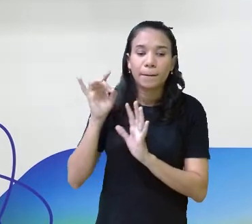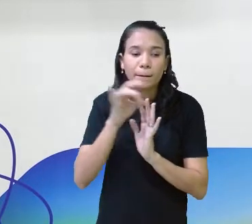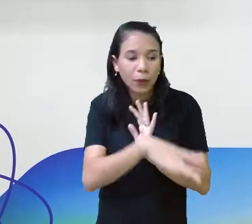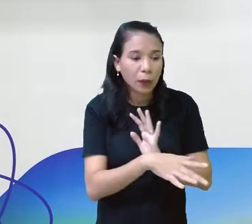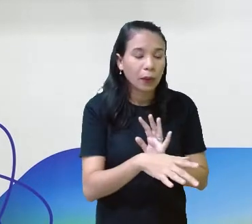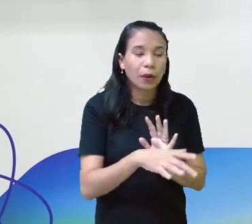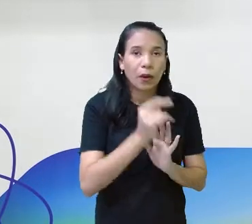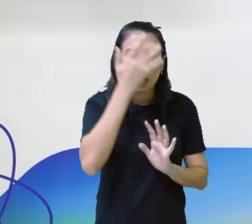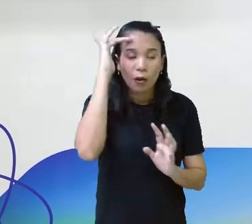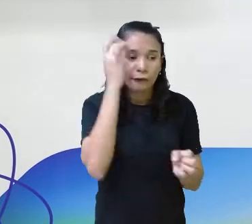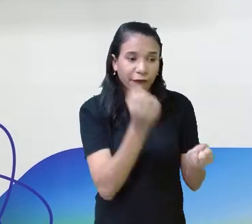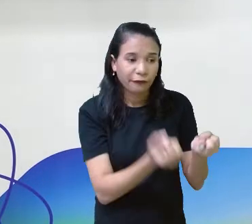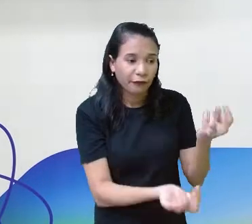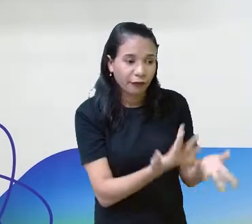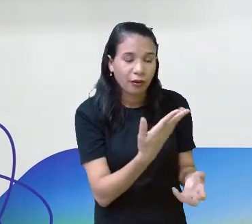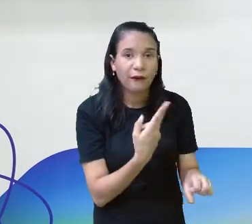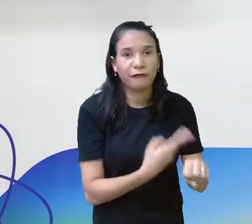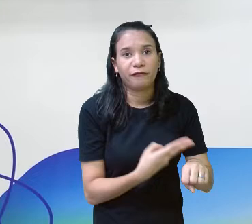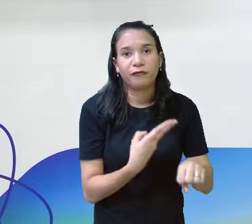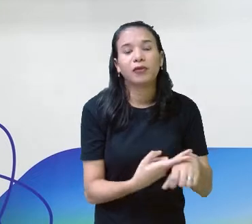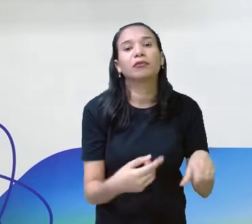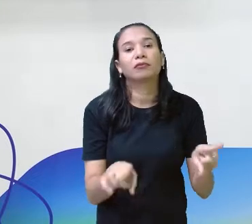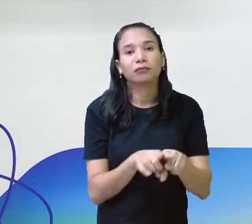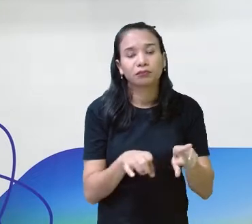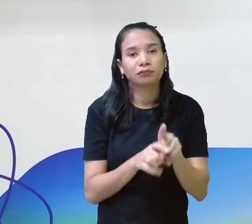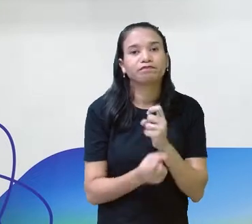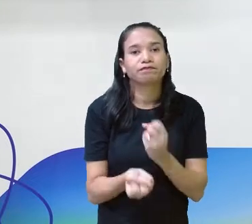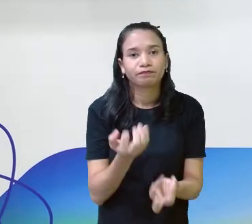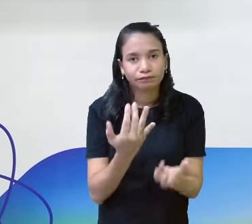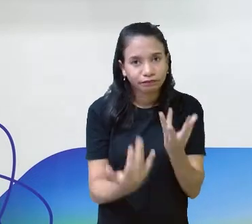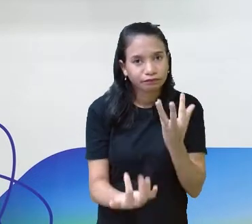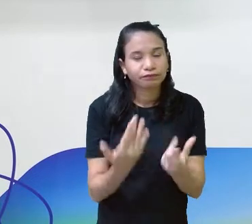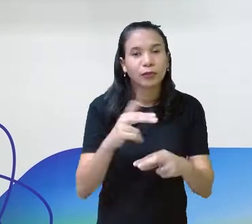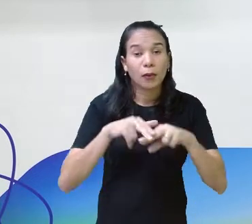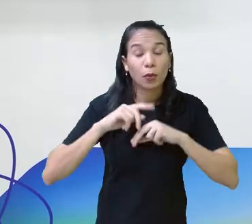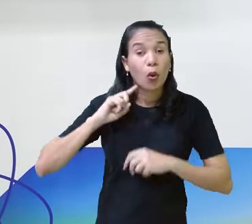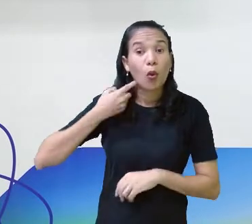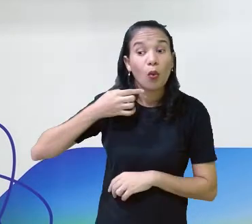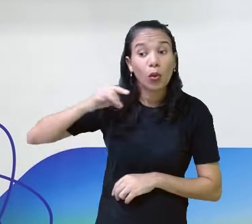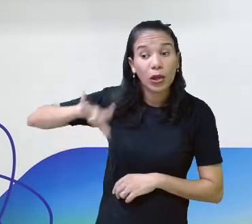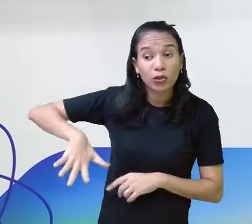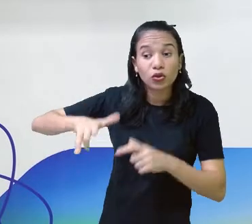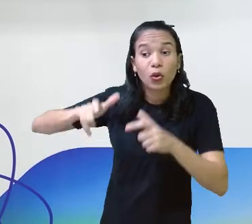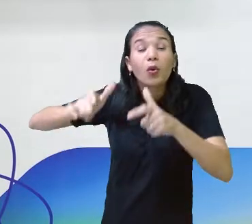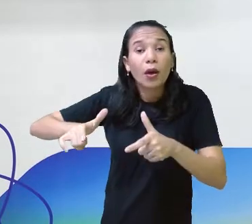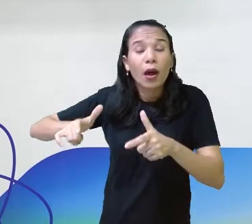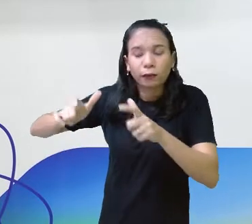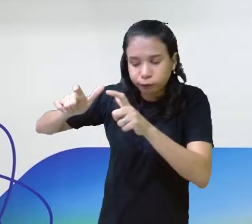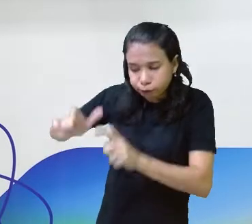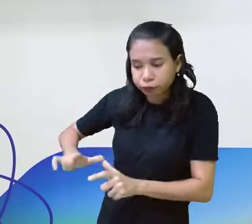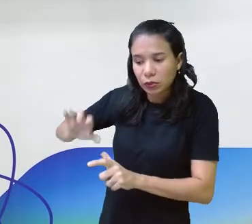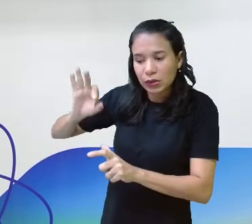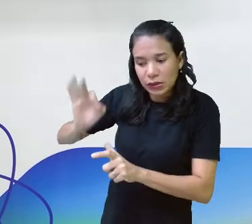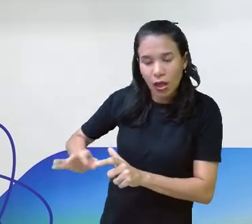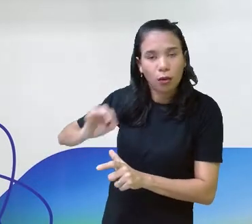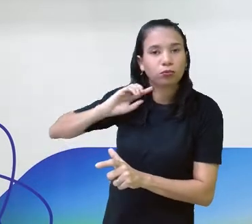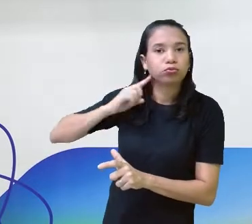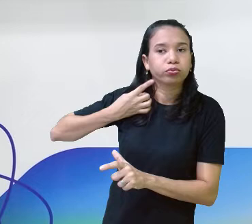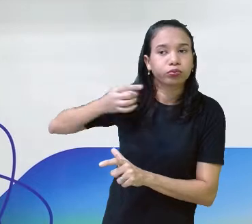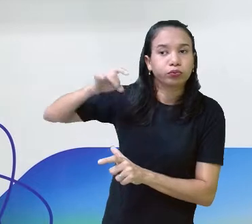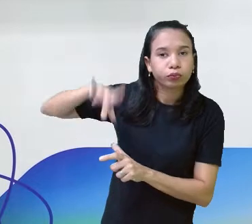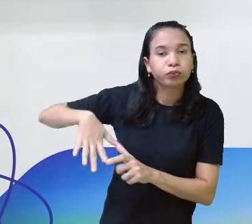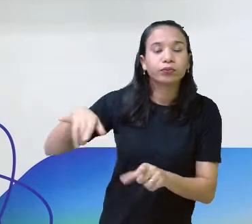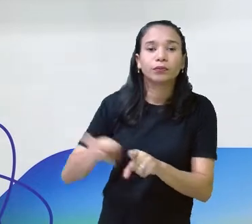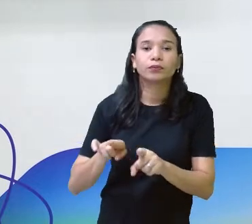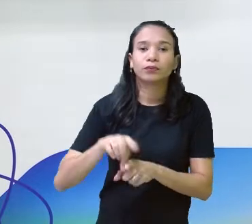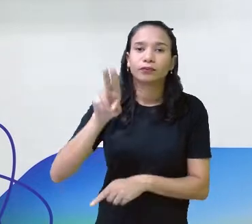quente, vidro também pode causar incêndios, então lugar de lixo é onde? Quinto ano, no lixo. E aí também já